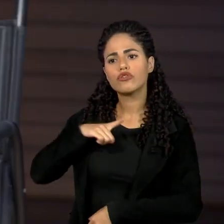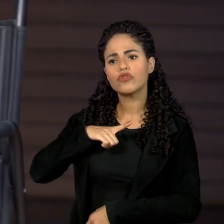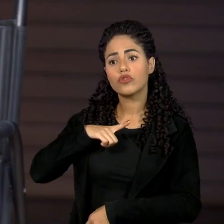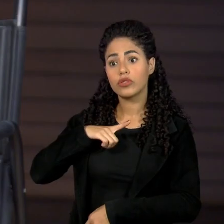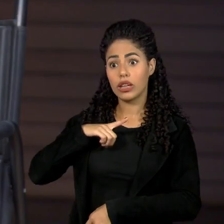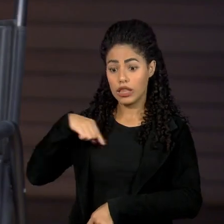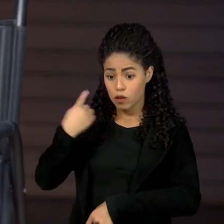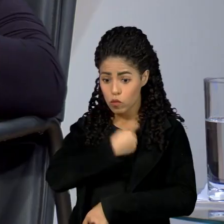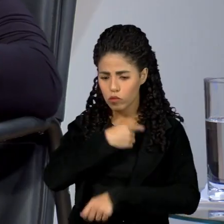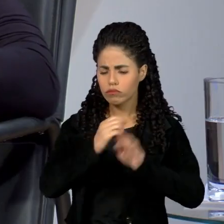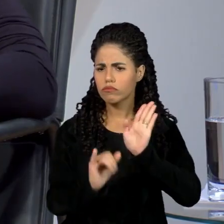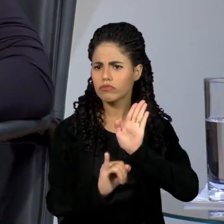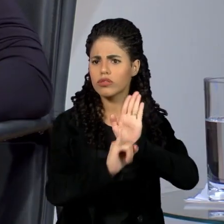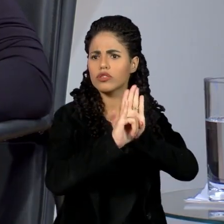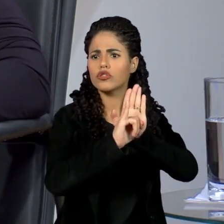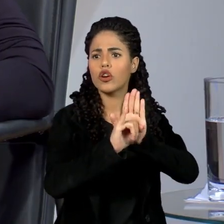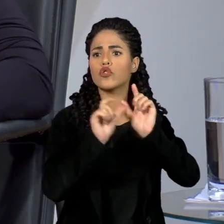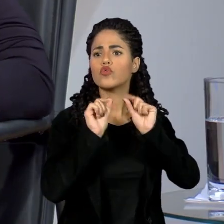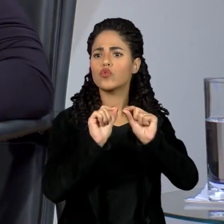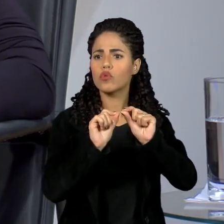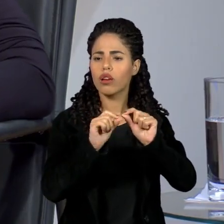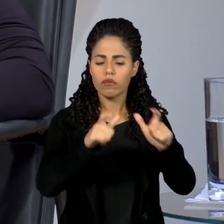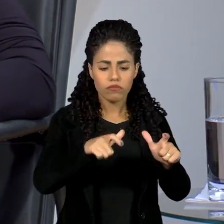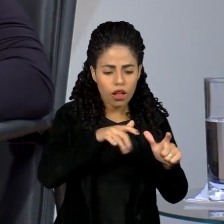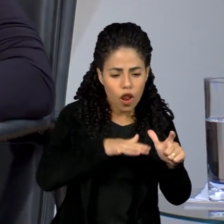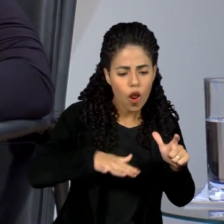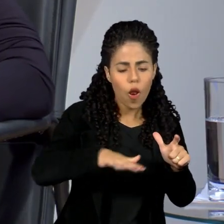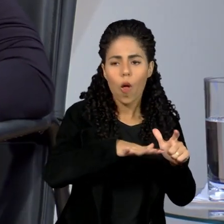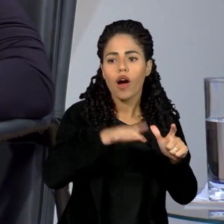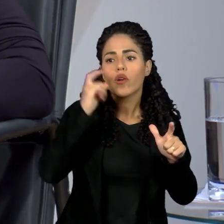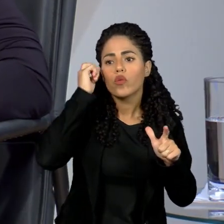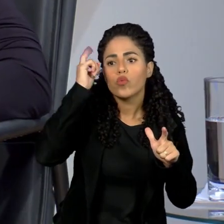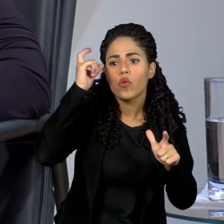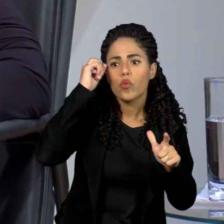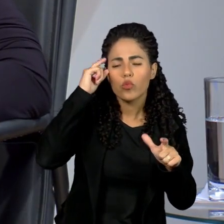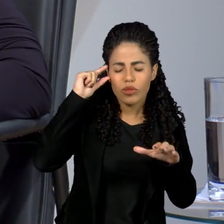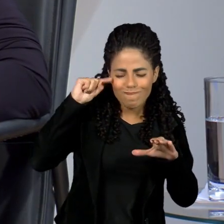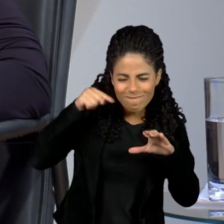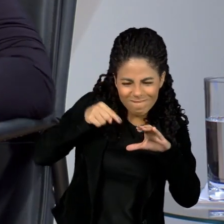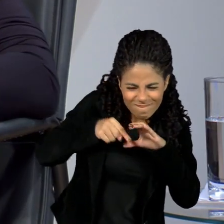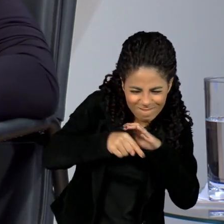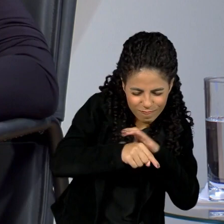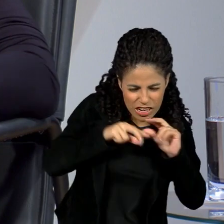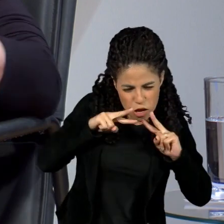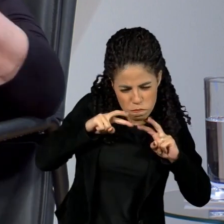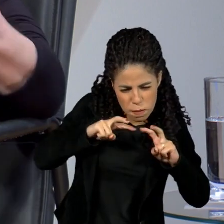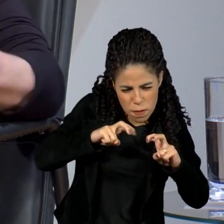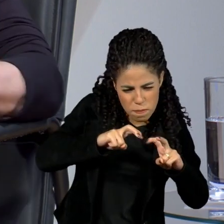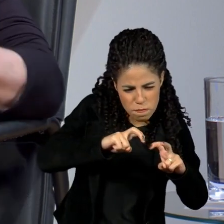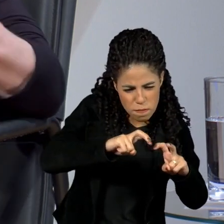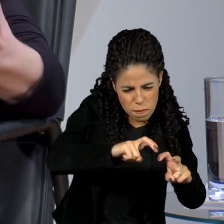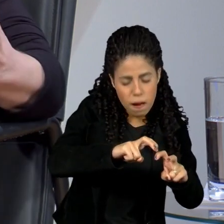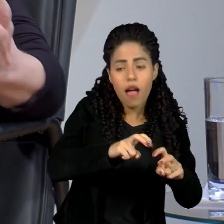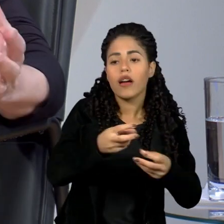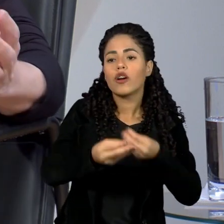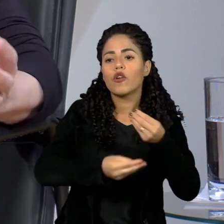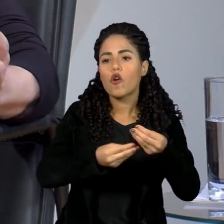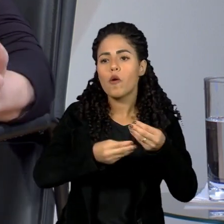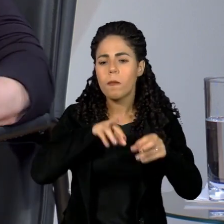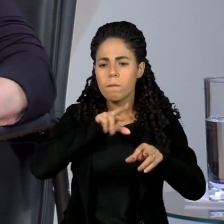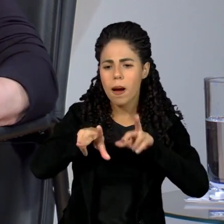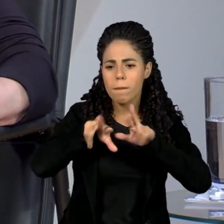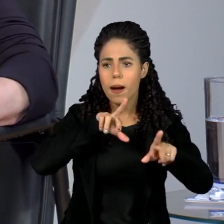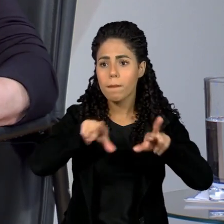nossa identidade está na nossa cultura mais profunda. E isso se difundiu para